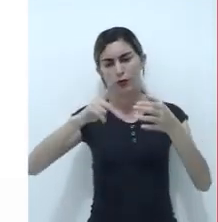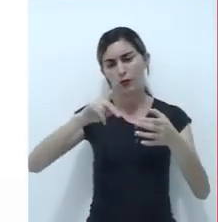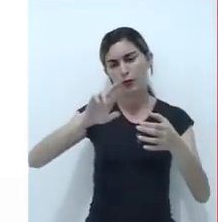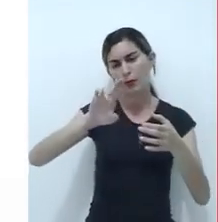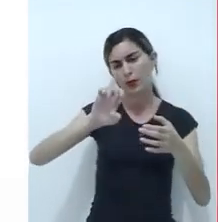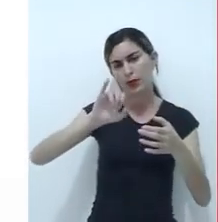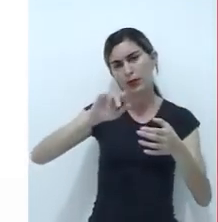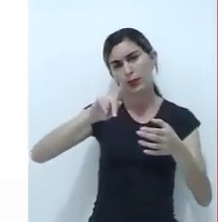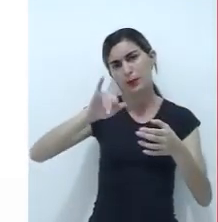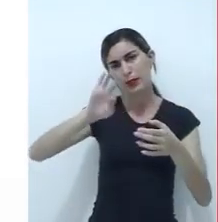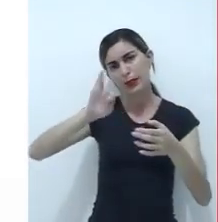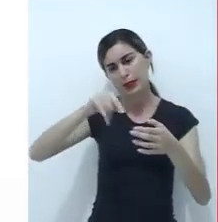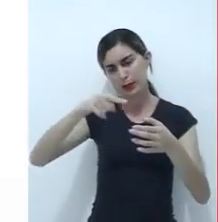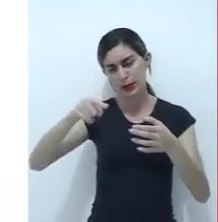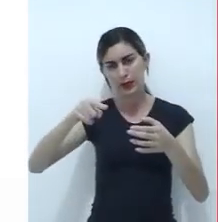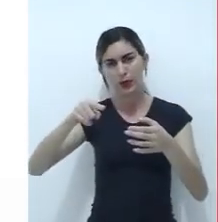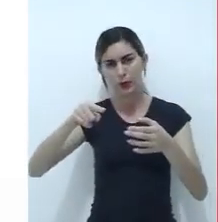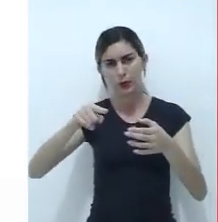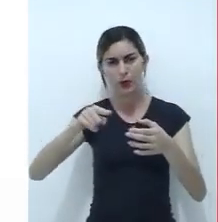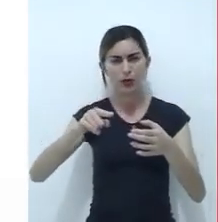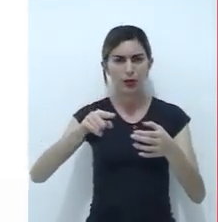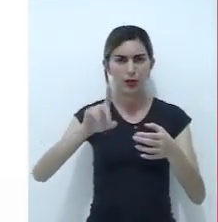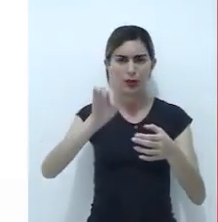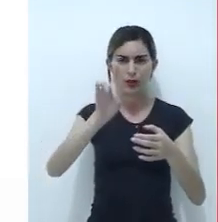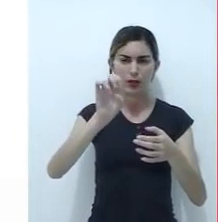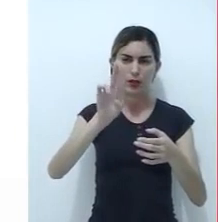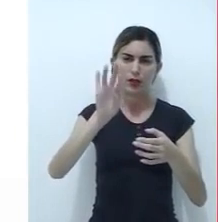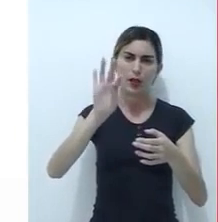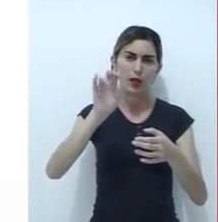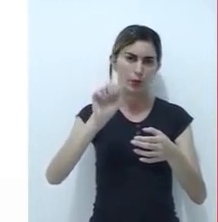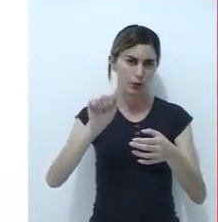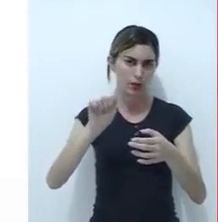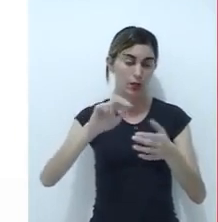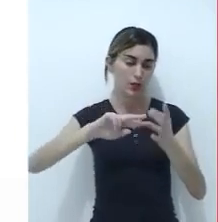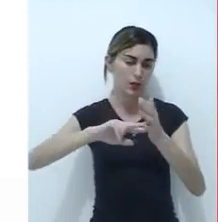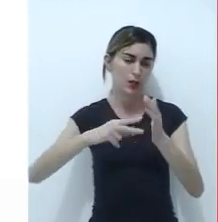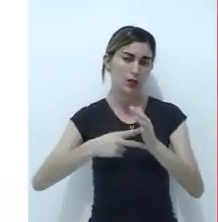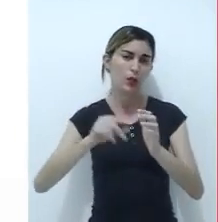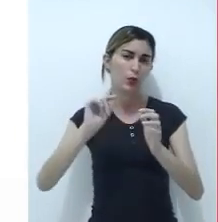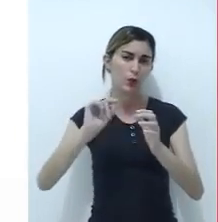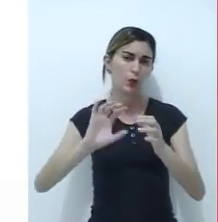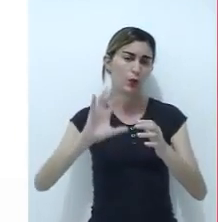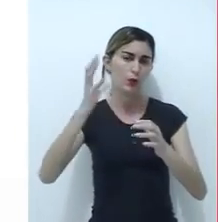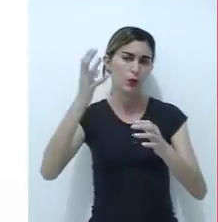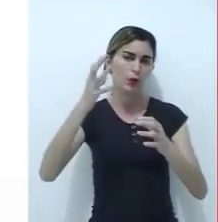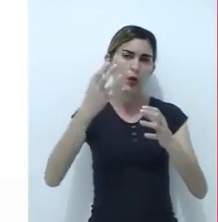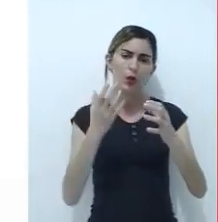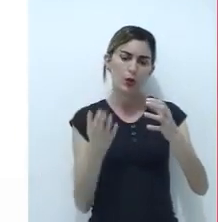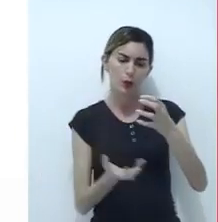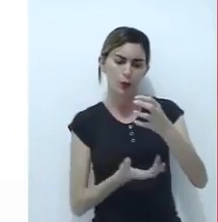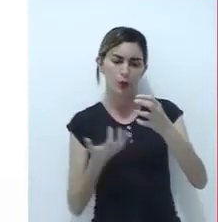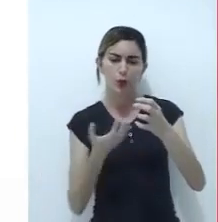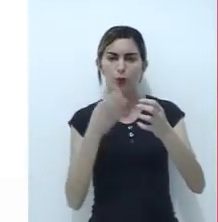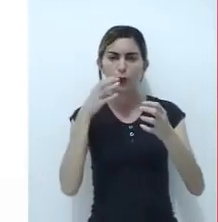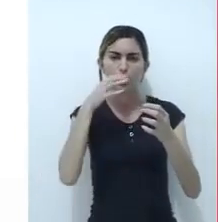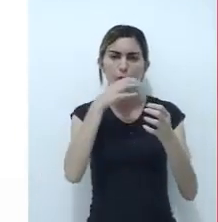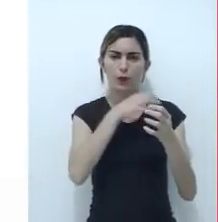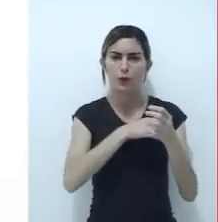precipitação. Essa letra grega chamada delta quer dizer que houve um